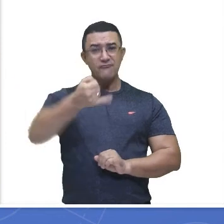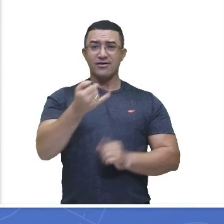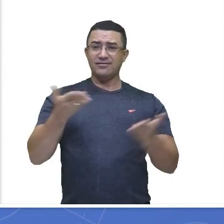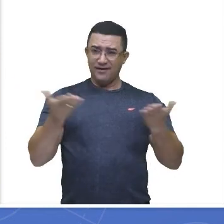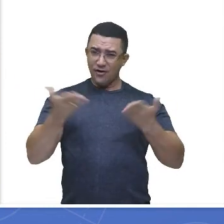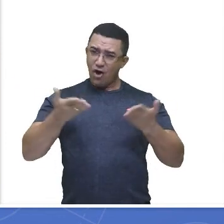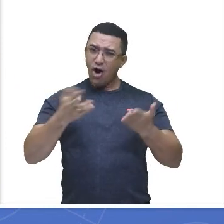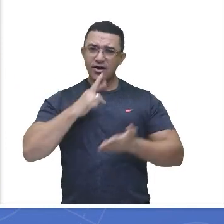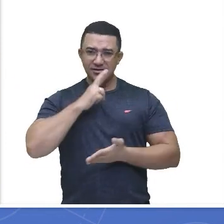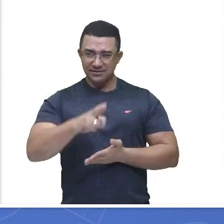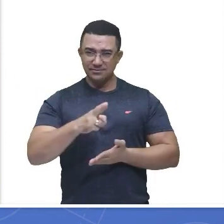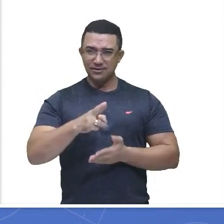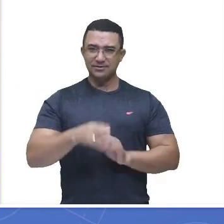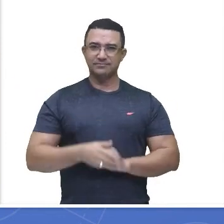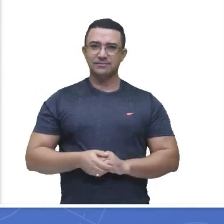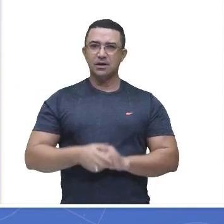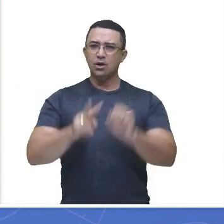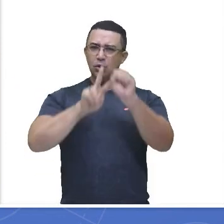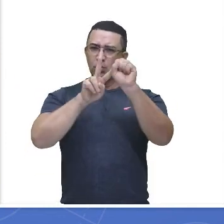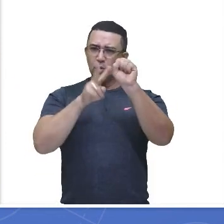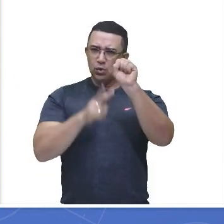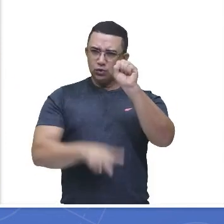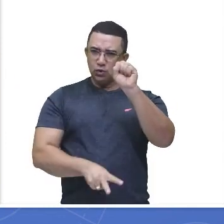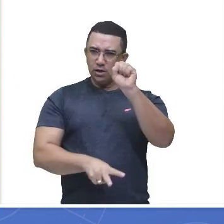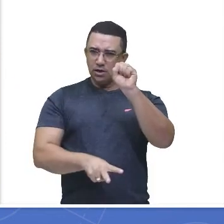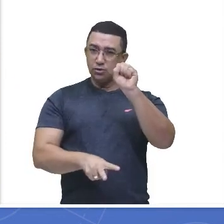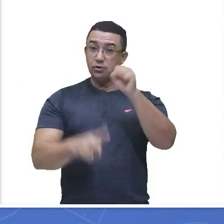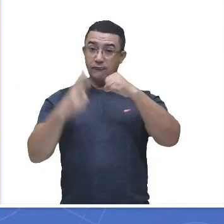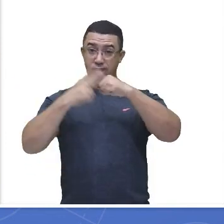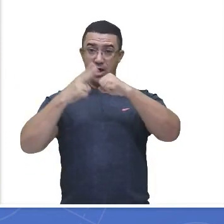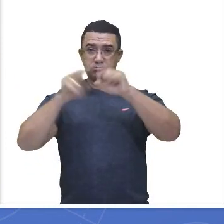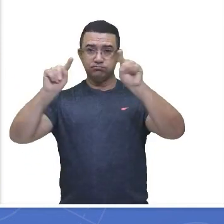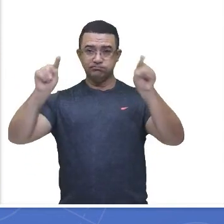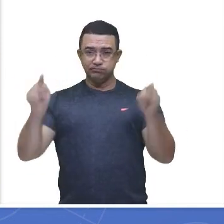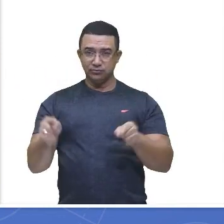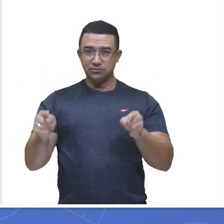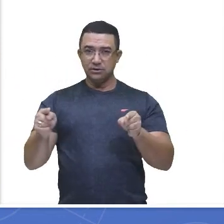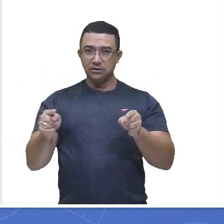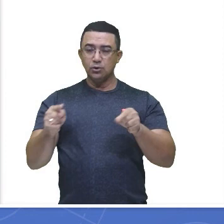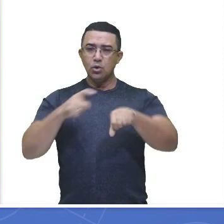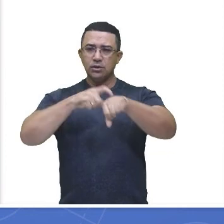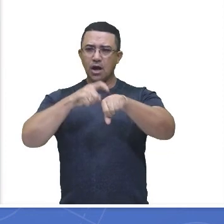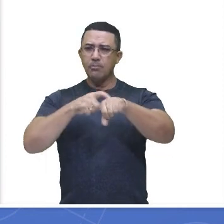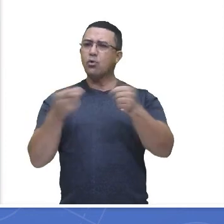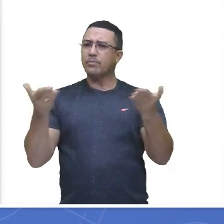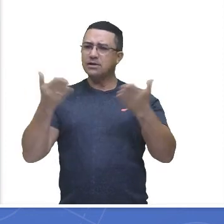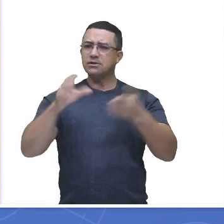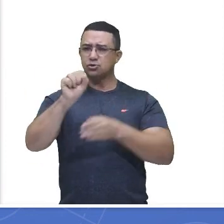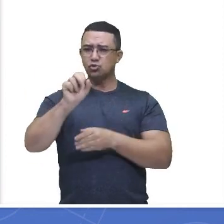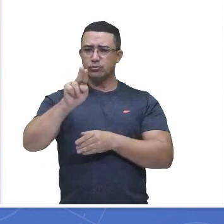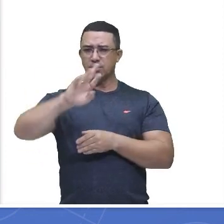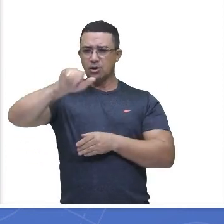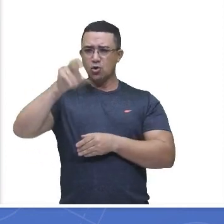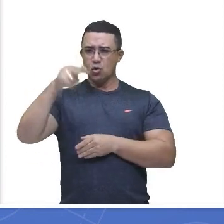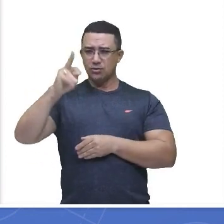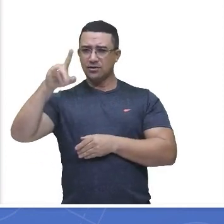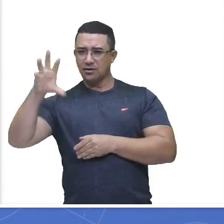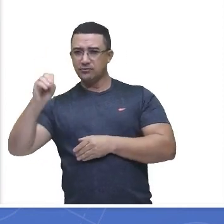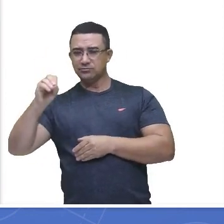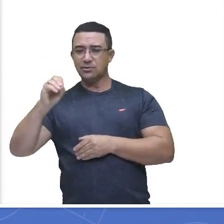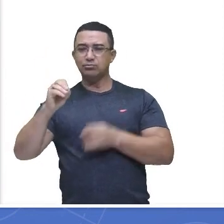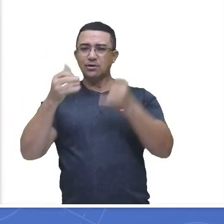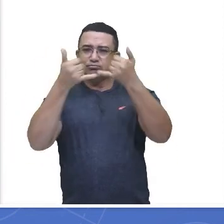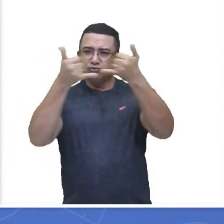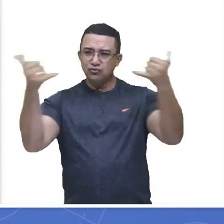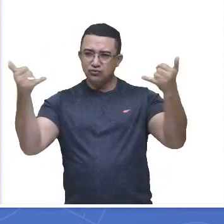agora. Olha, conjuga os verbos entre parênteses em presente de subjuntivo para completar as frases